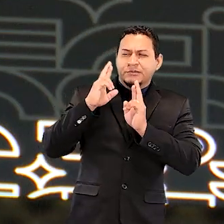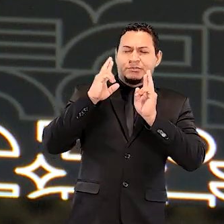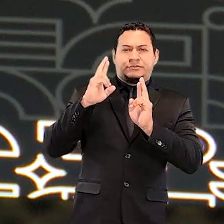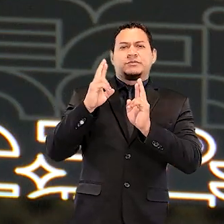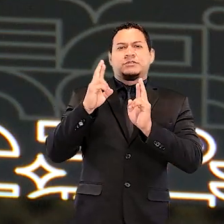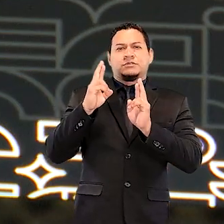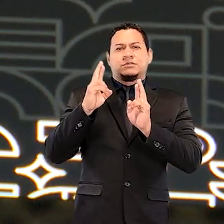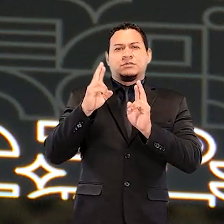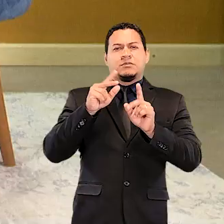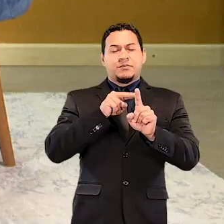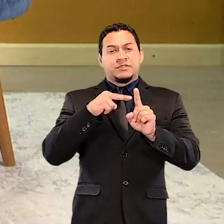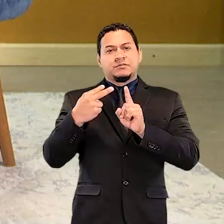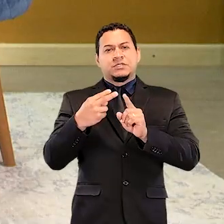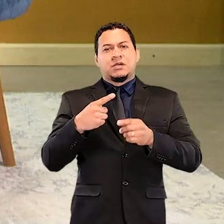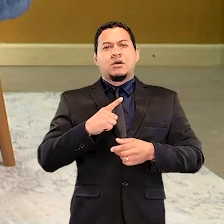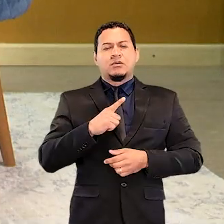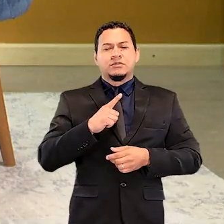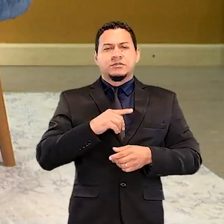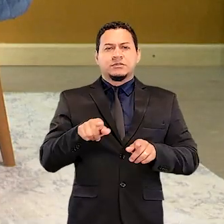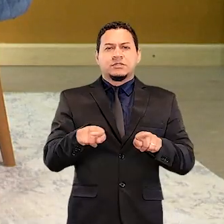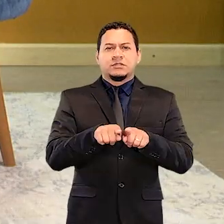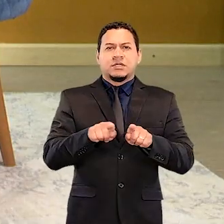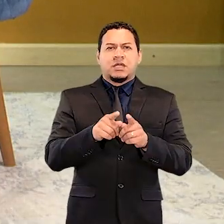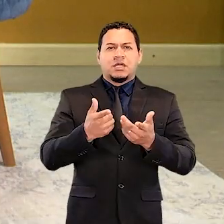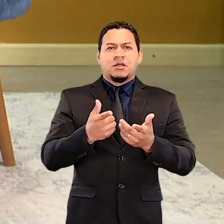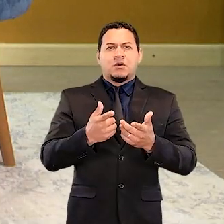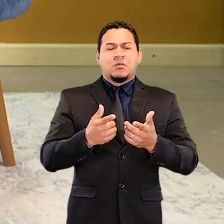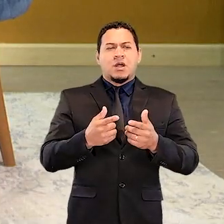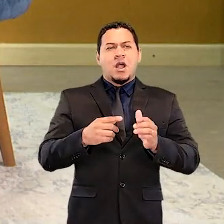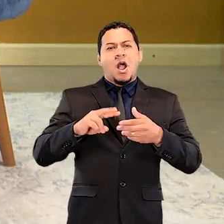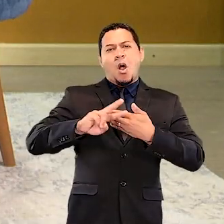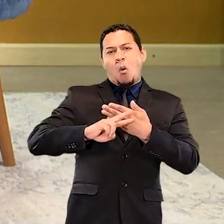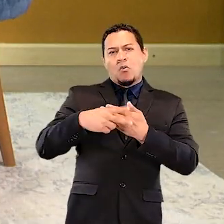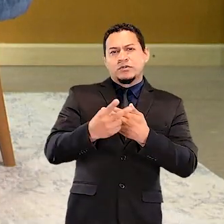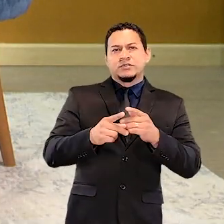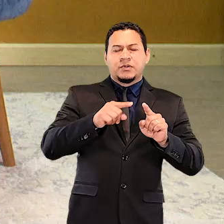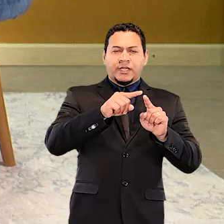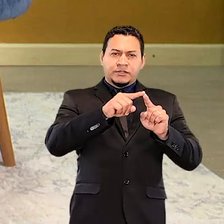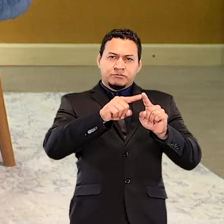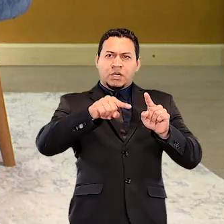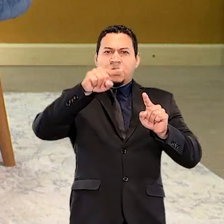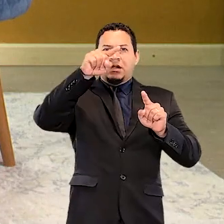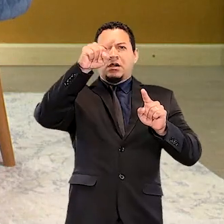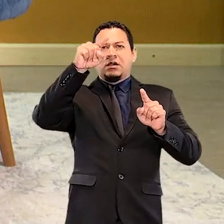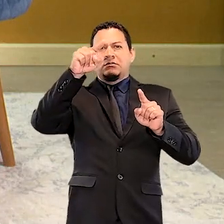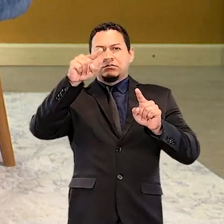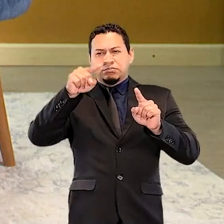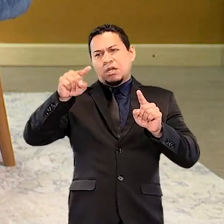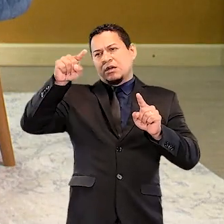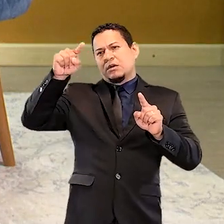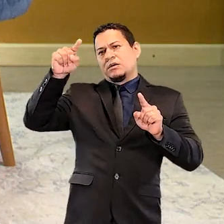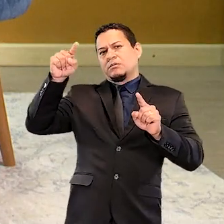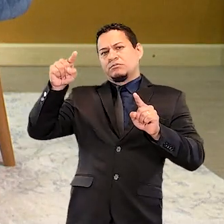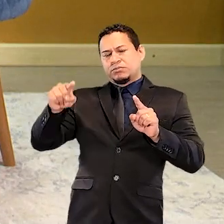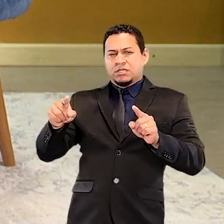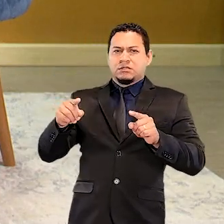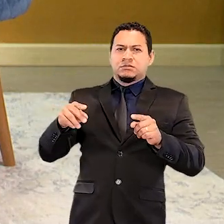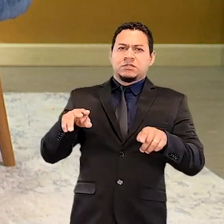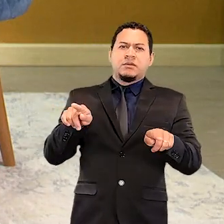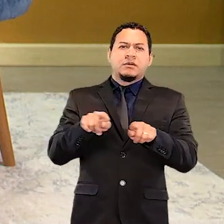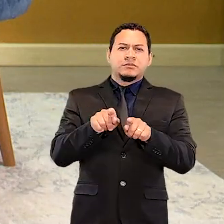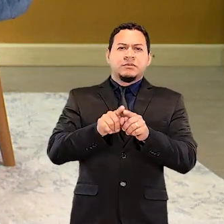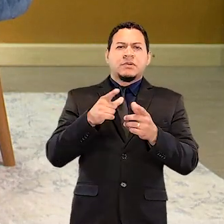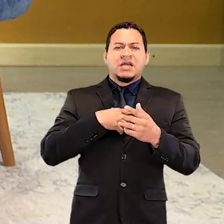vive hoje um tal do efeito backlash, que é um efeito, um instrumento do patriarcado